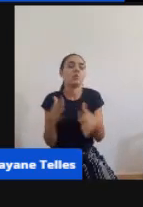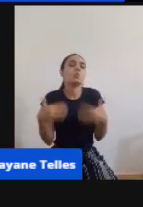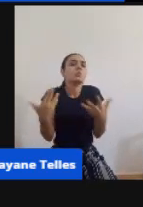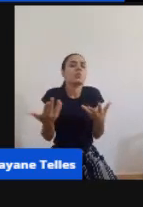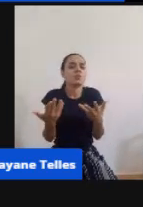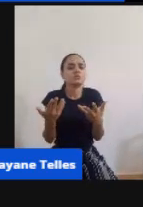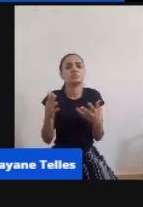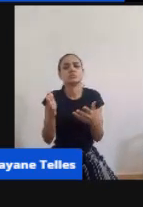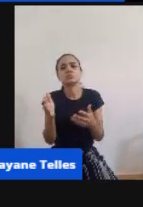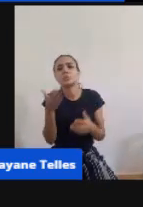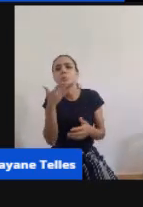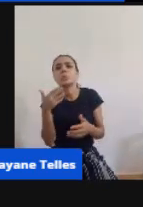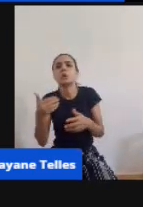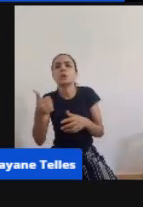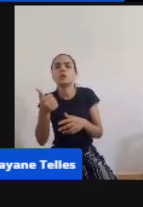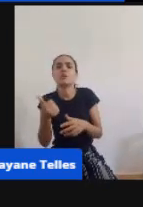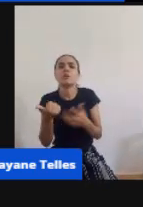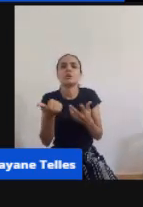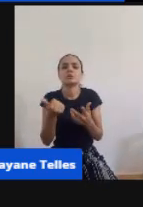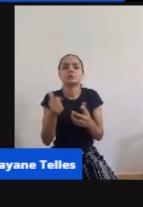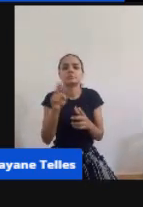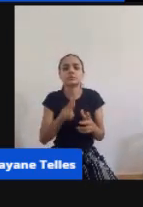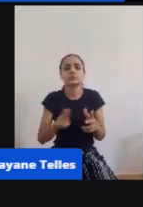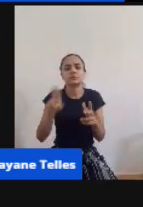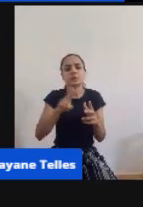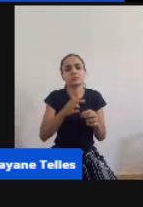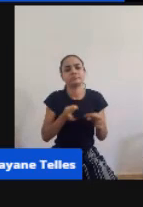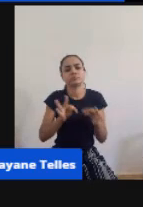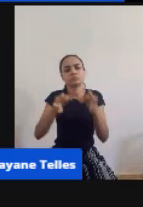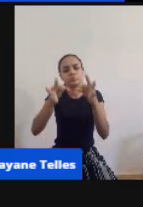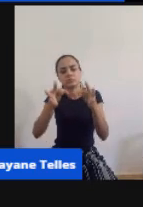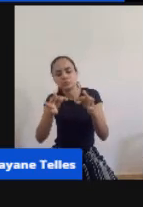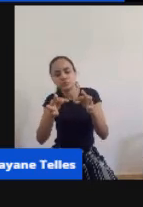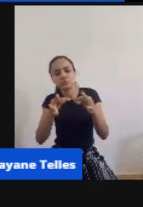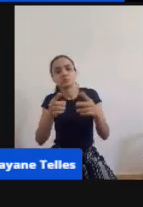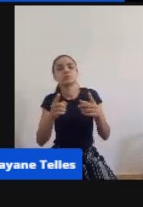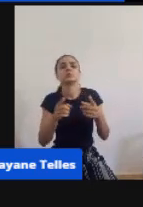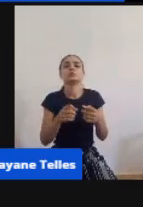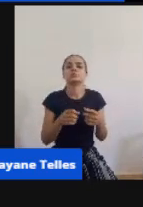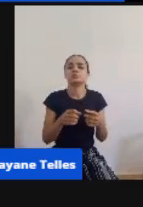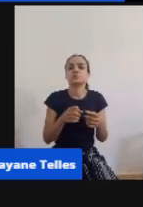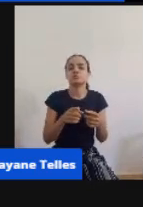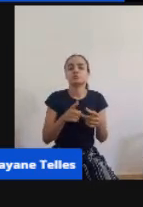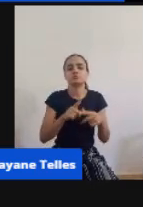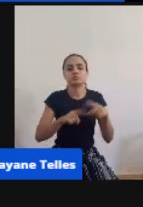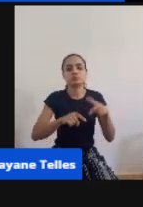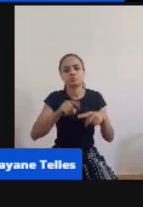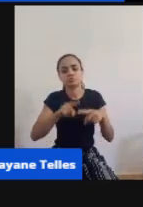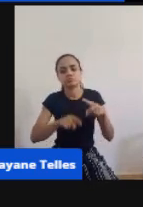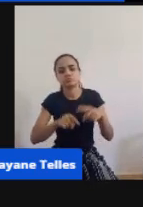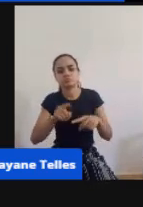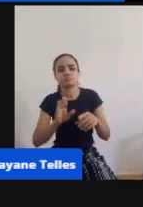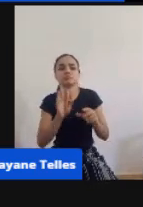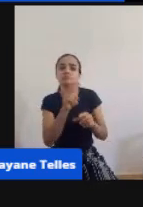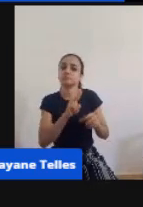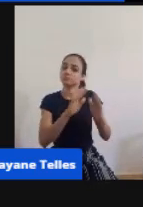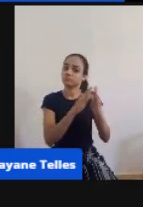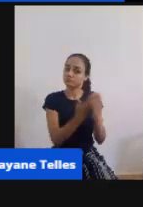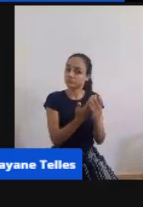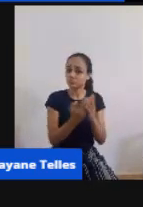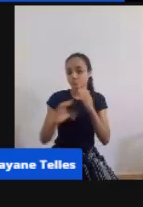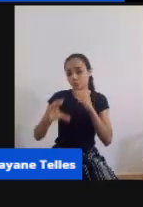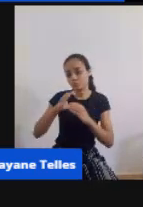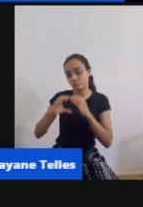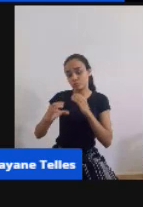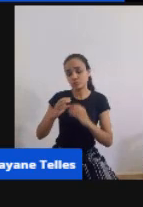ser utilizado na unidade, como comunicação entre professor-aluno e aluno-professor. Além